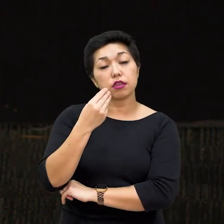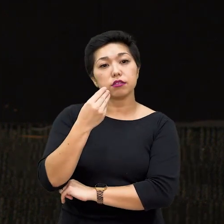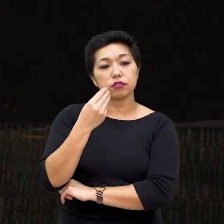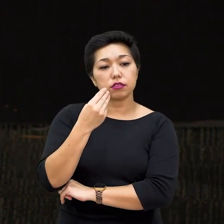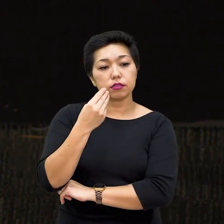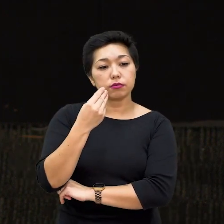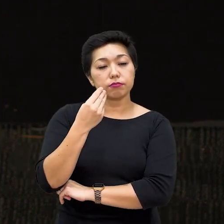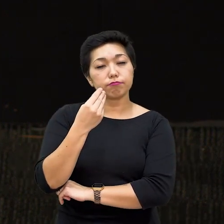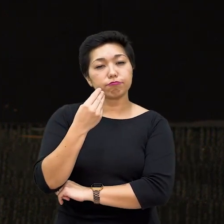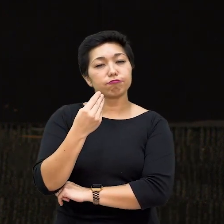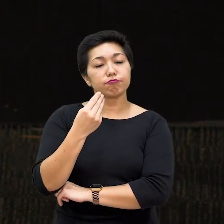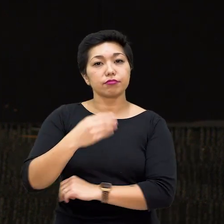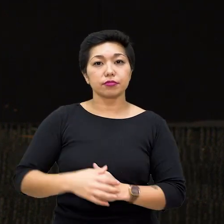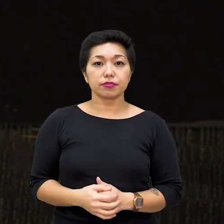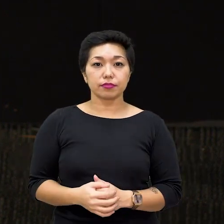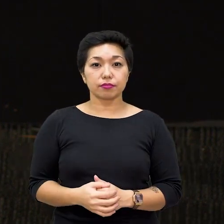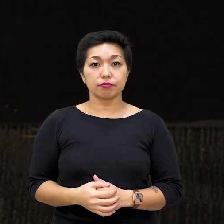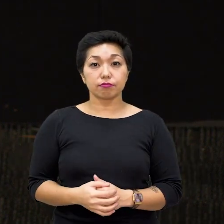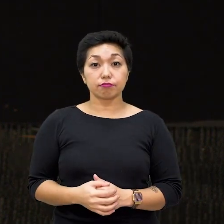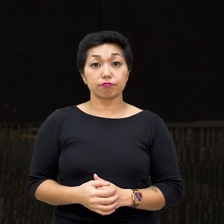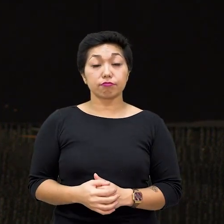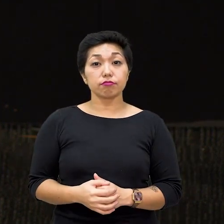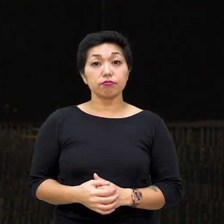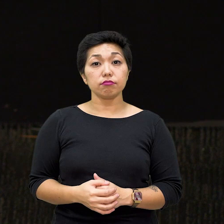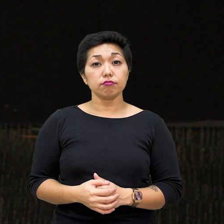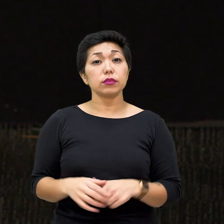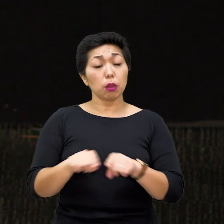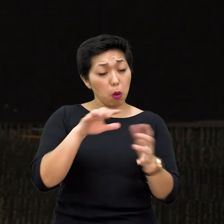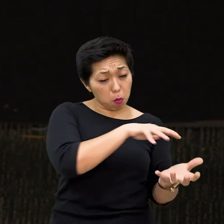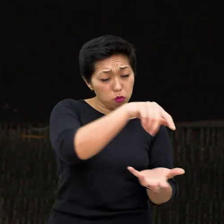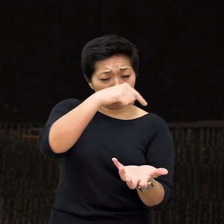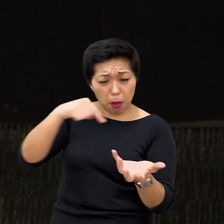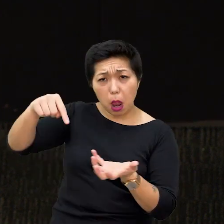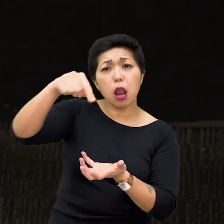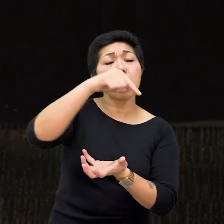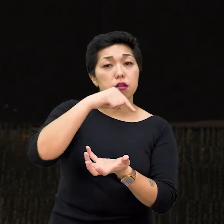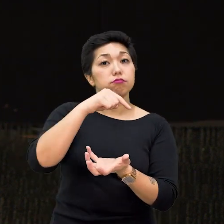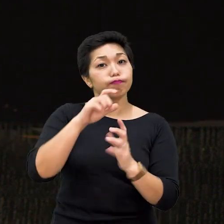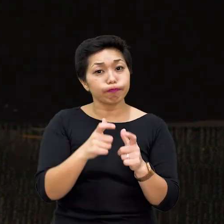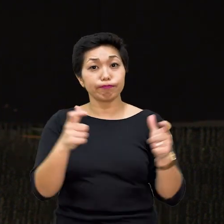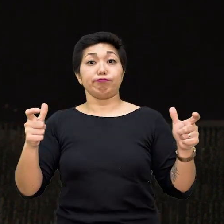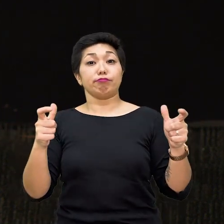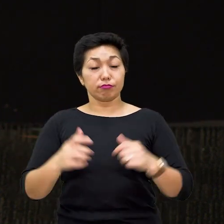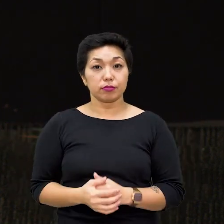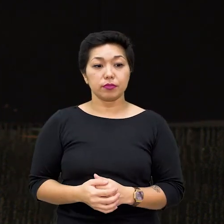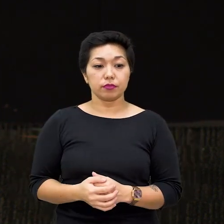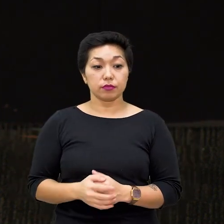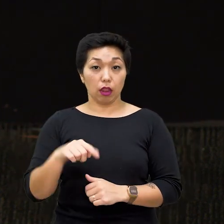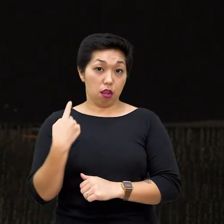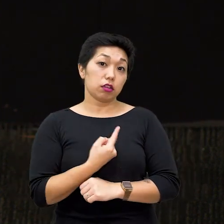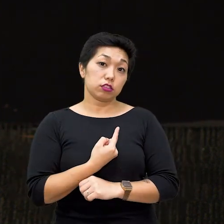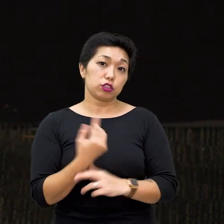Mônica, e num crescente por todo o mundo, né? E nós, como